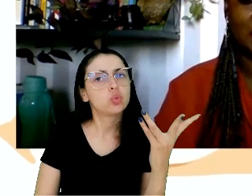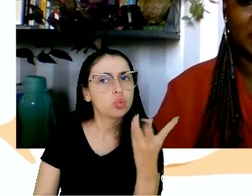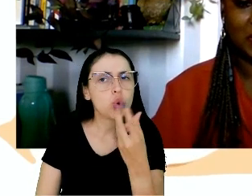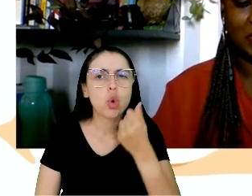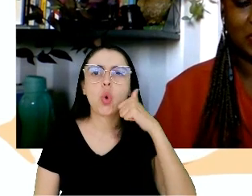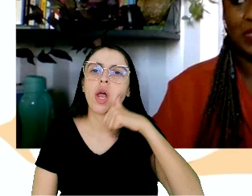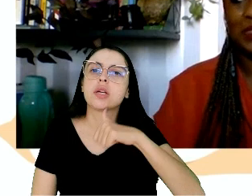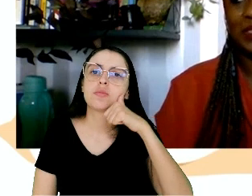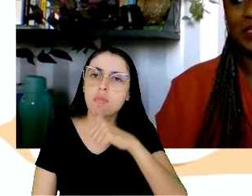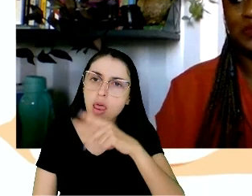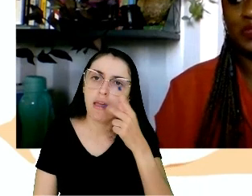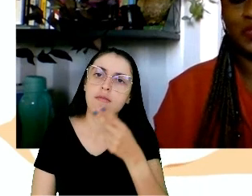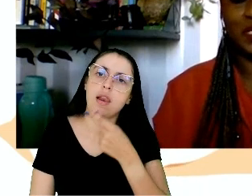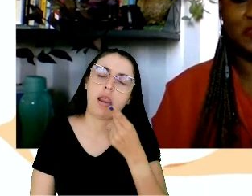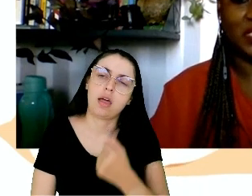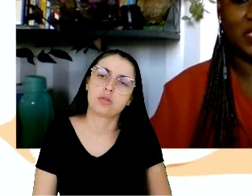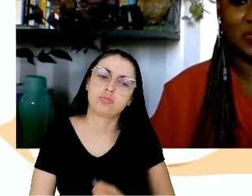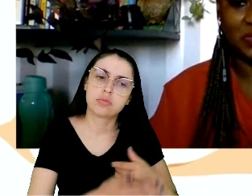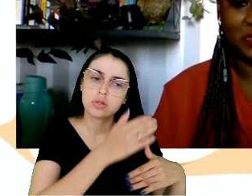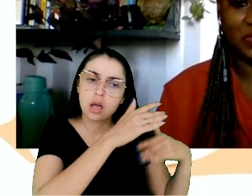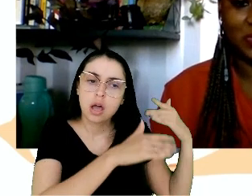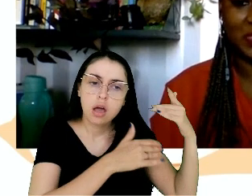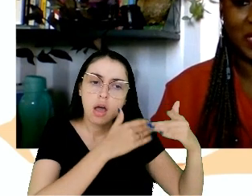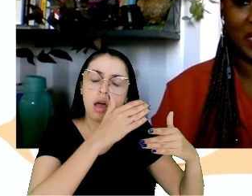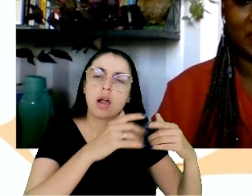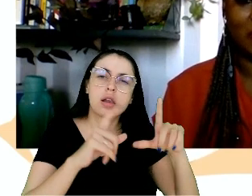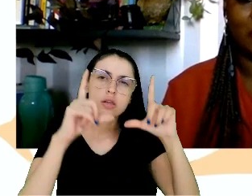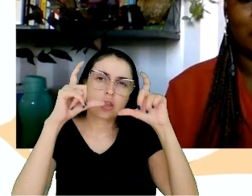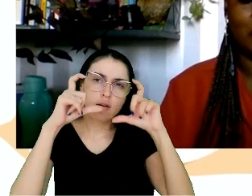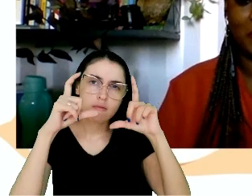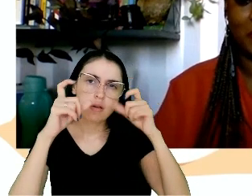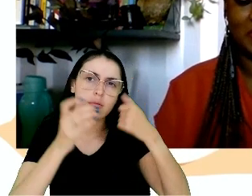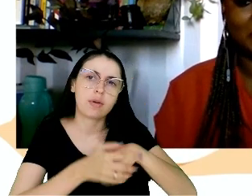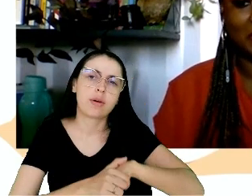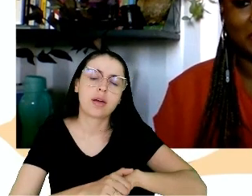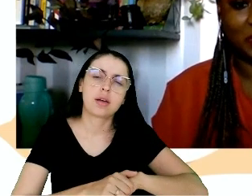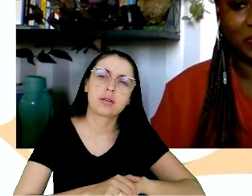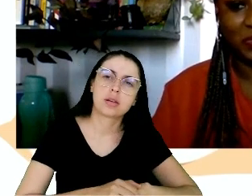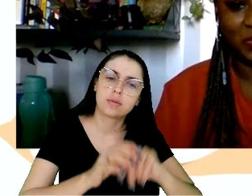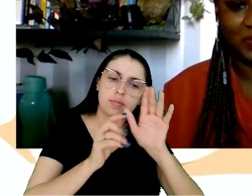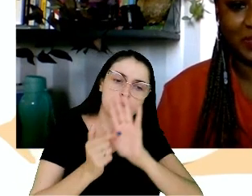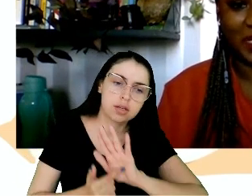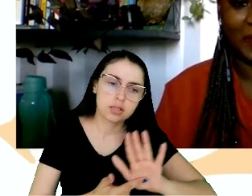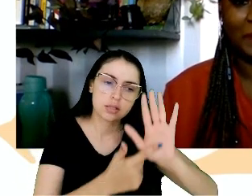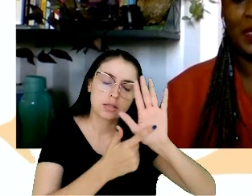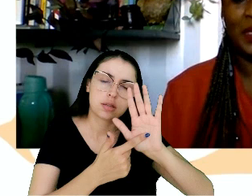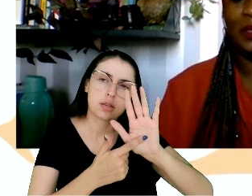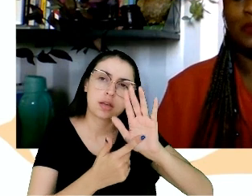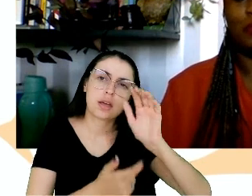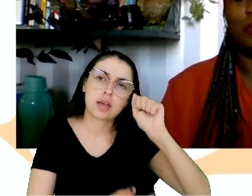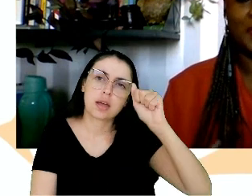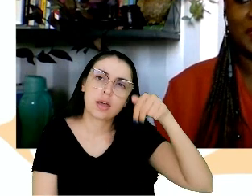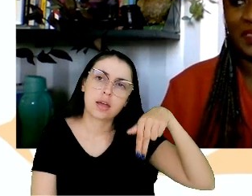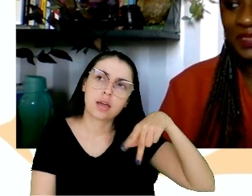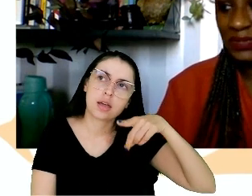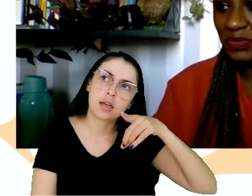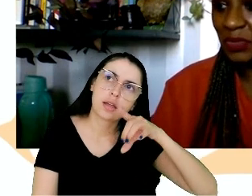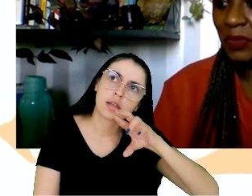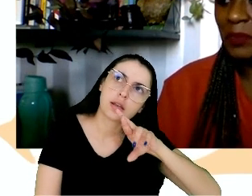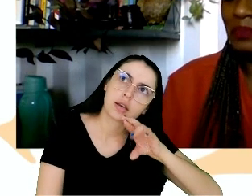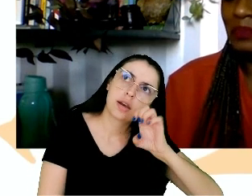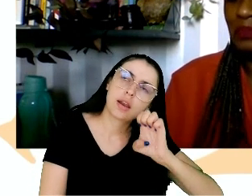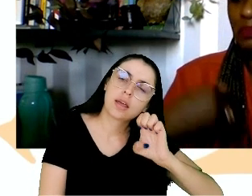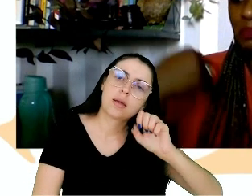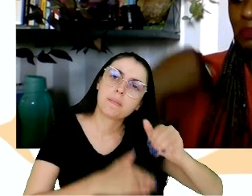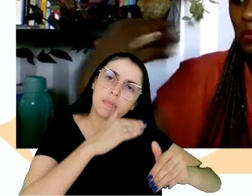nos foi trazido, desde as fotografias do Dr. José, com a apresentação do André,